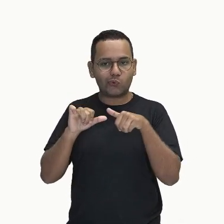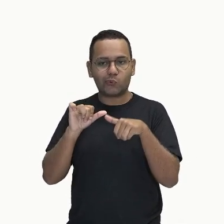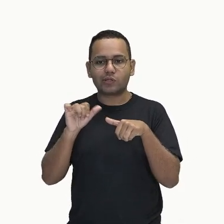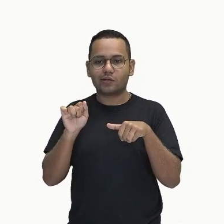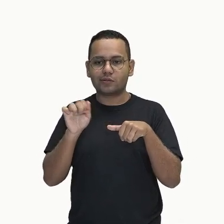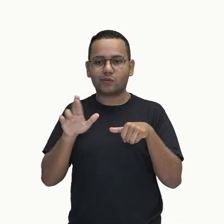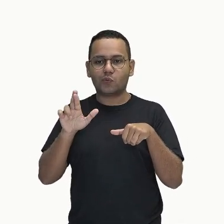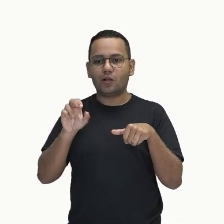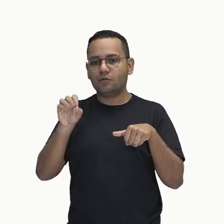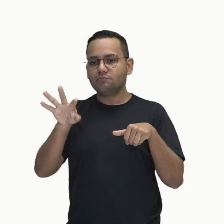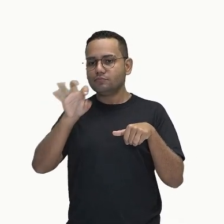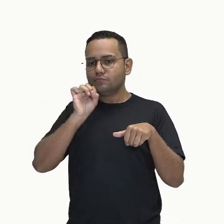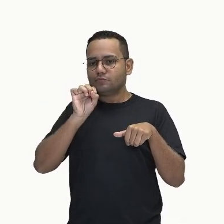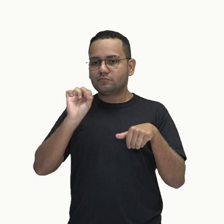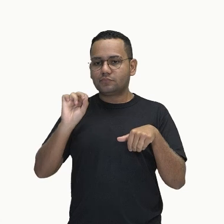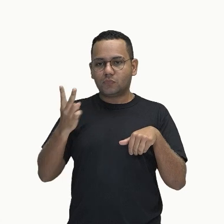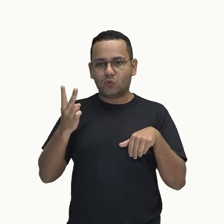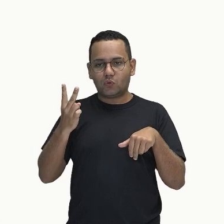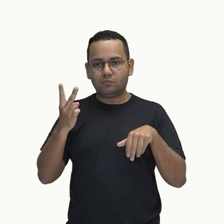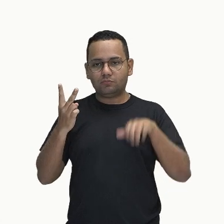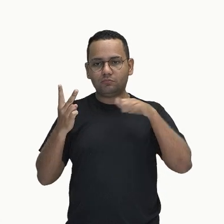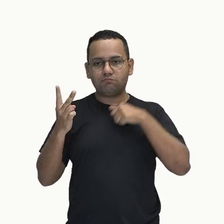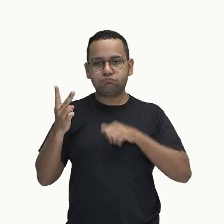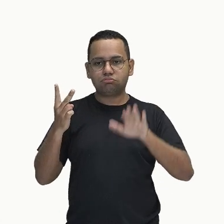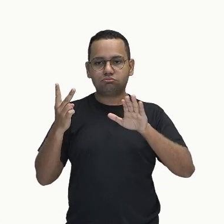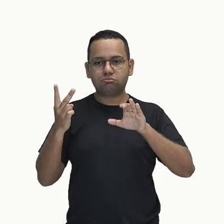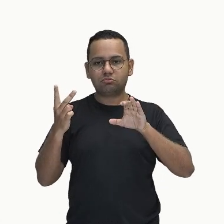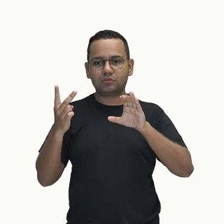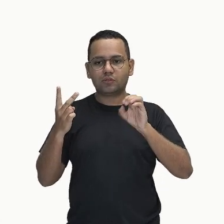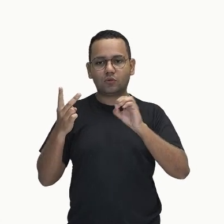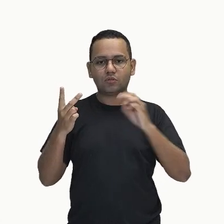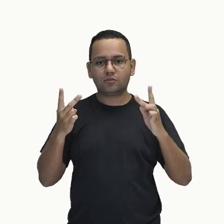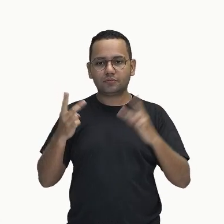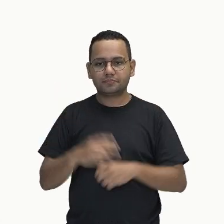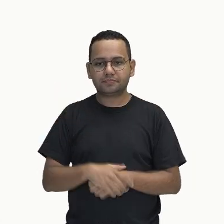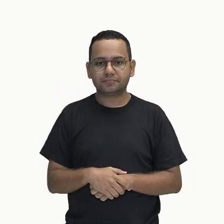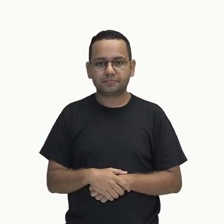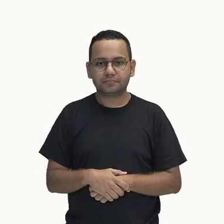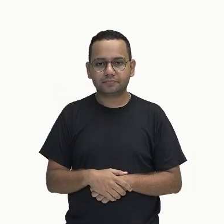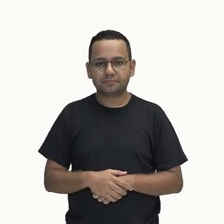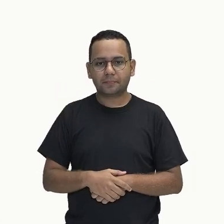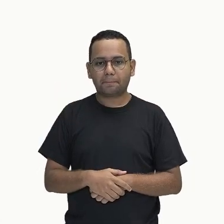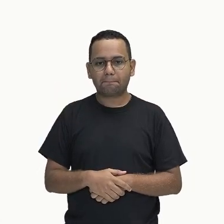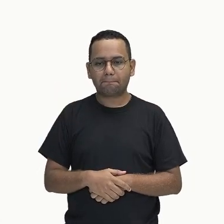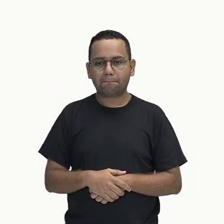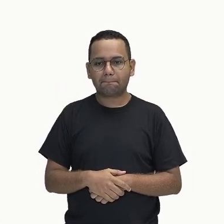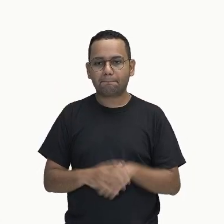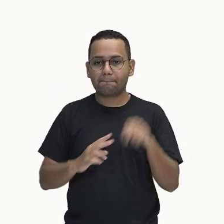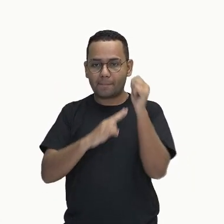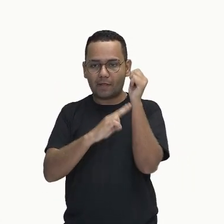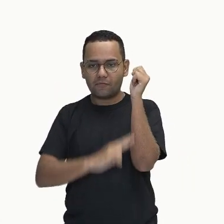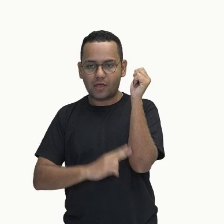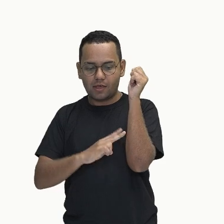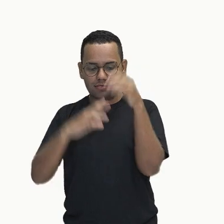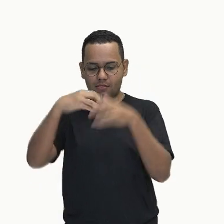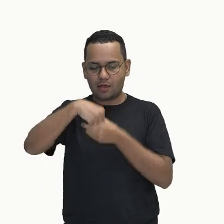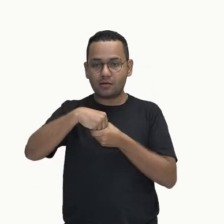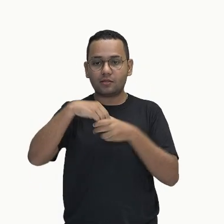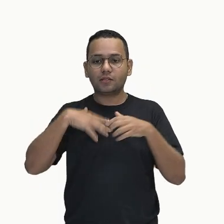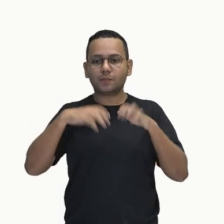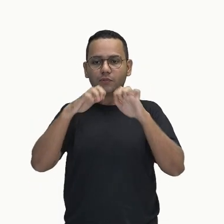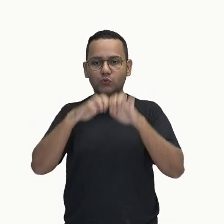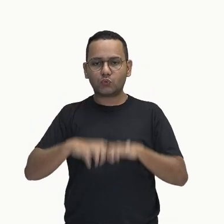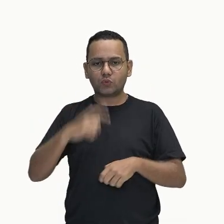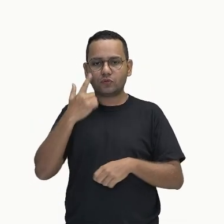aqui, você está vendo aqui, que nas veias nós temos estruturas. Para que essa estrutura? Essas